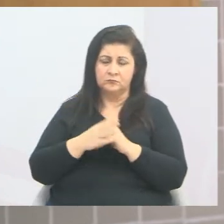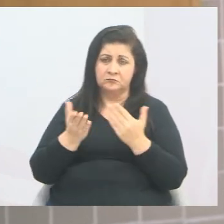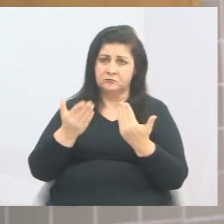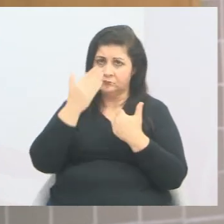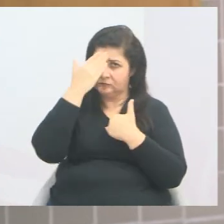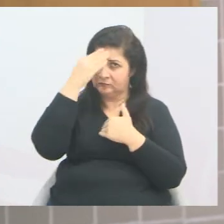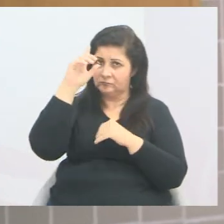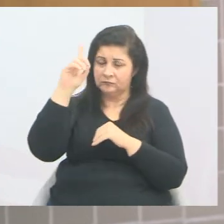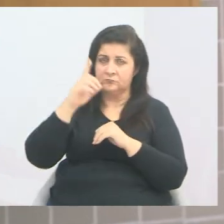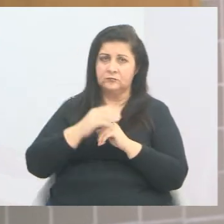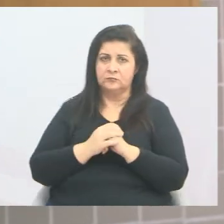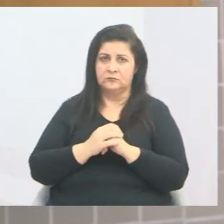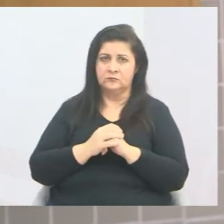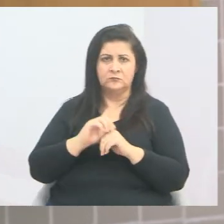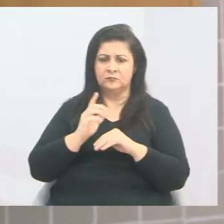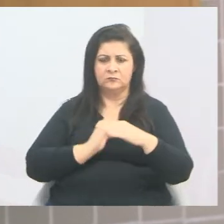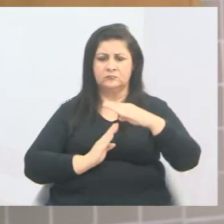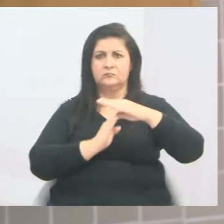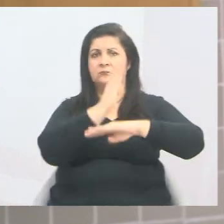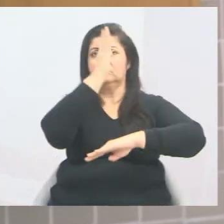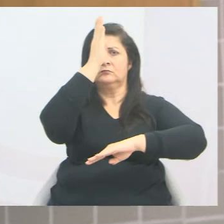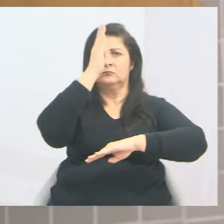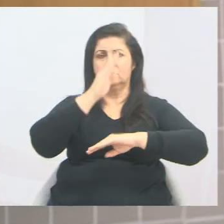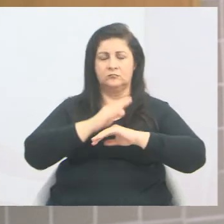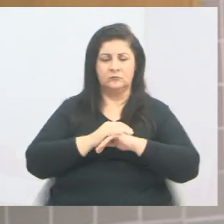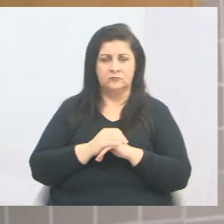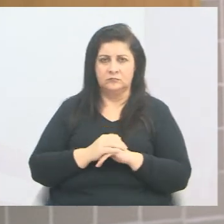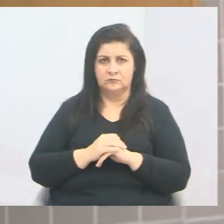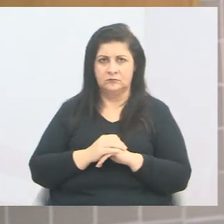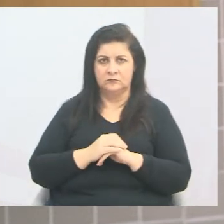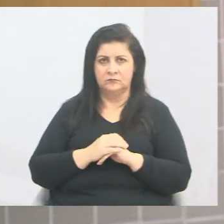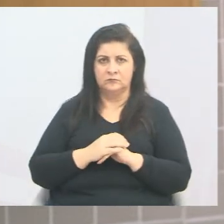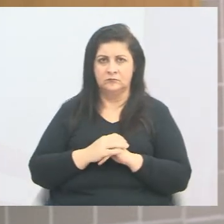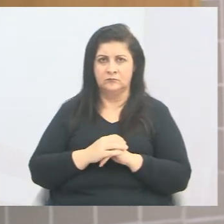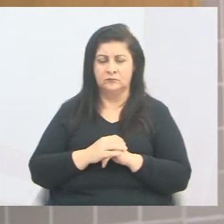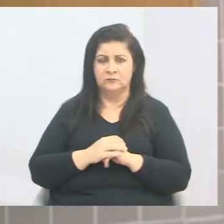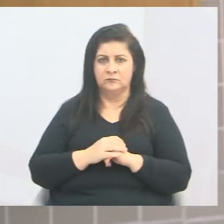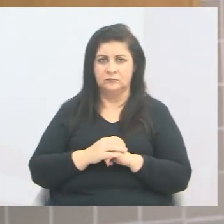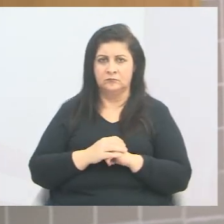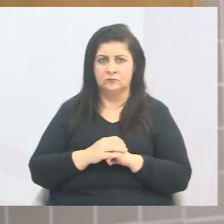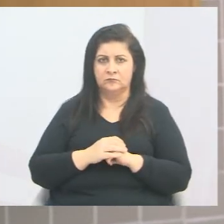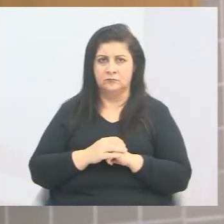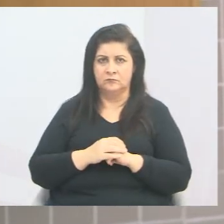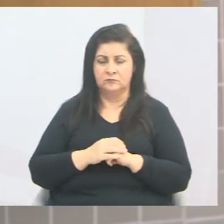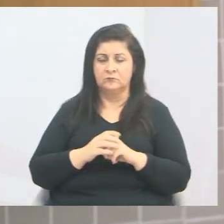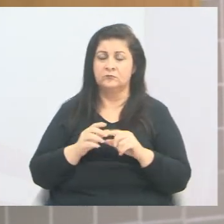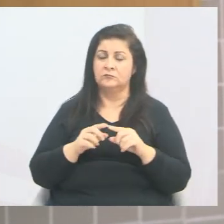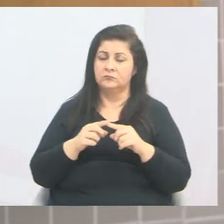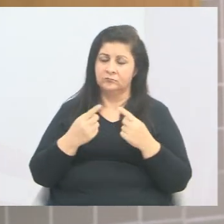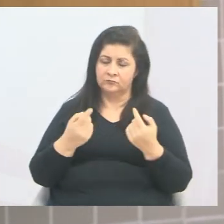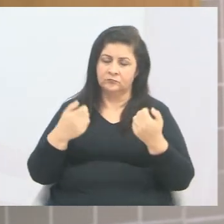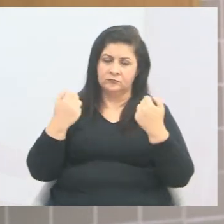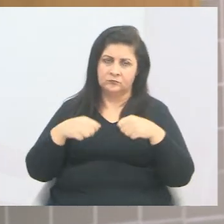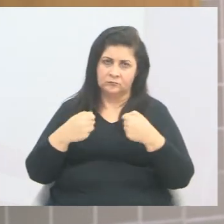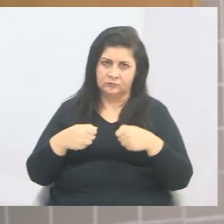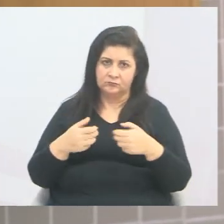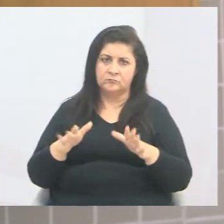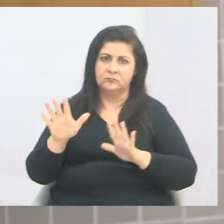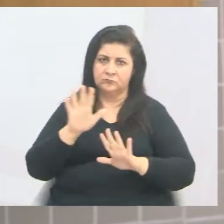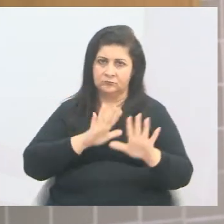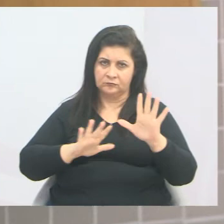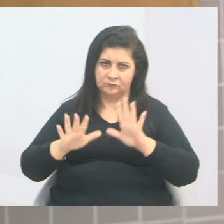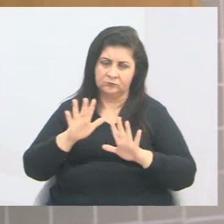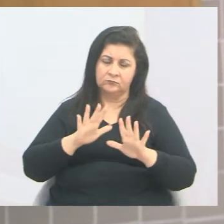Deus, não estouramos uma meta que estaria para esse primeiro quadrimestre, embora com as devidas necessidades que ocorrem